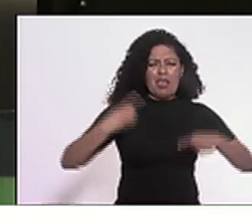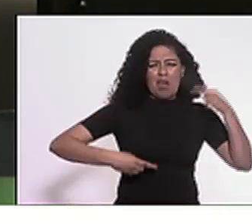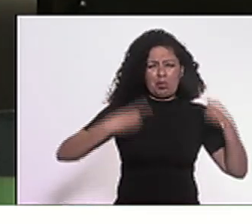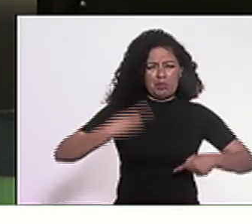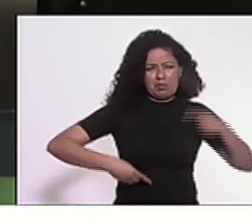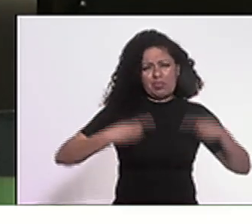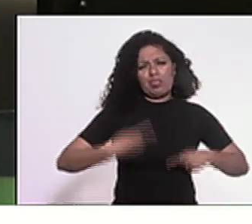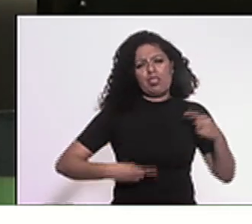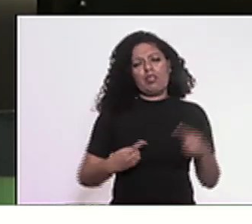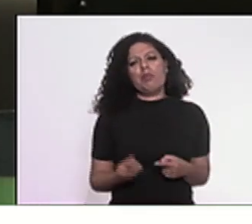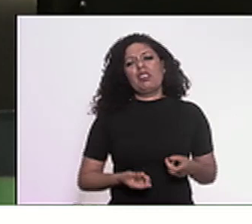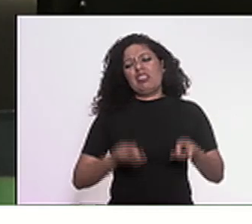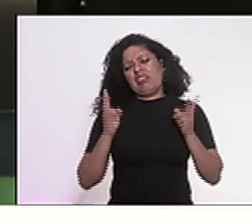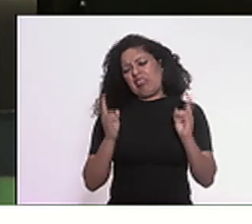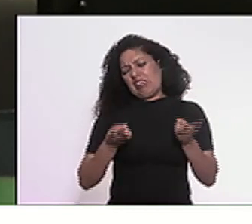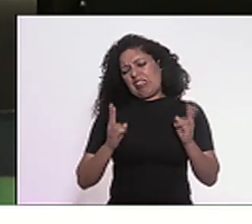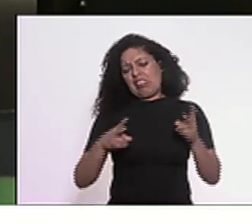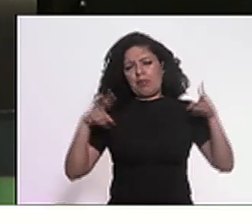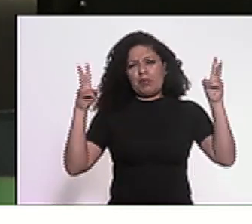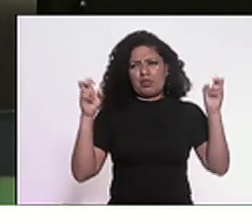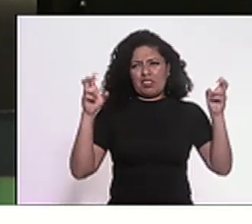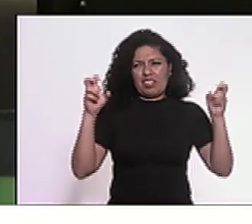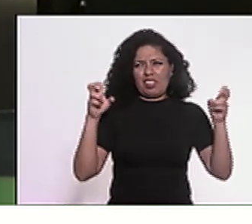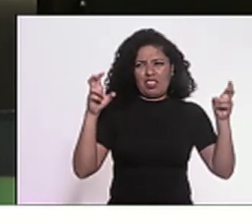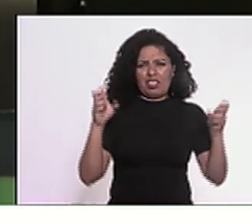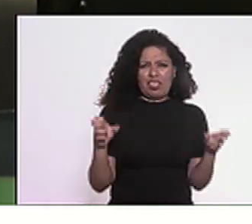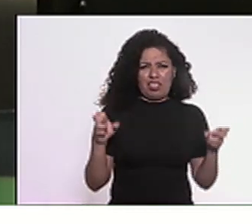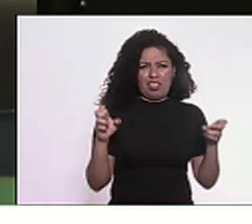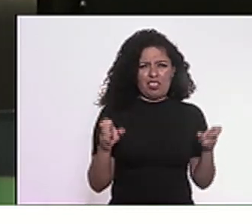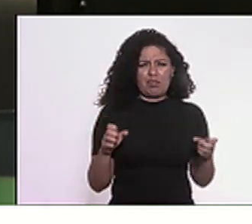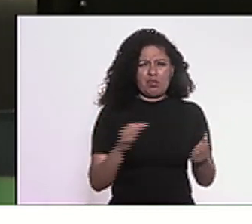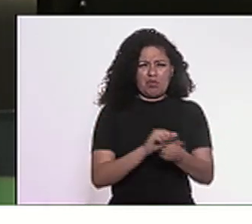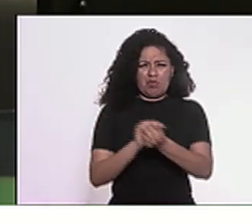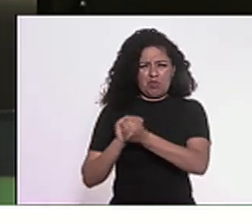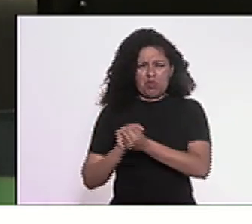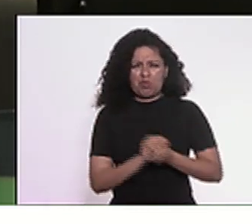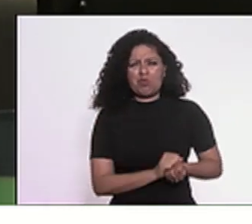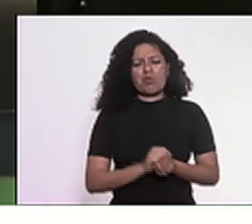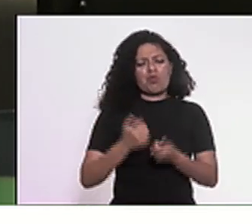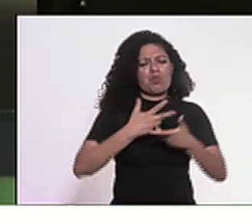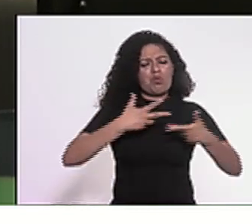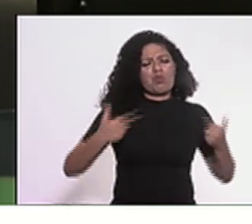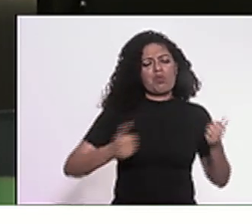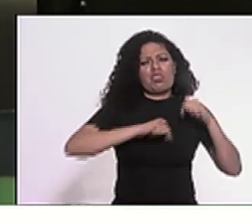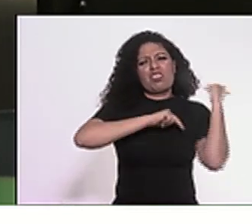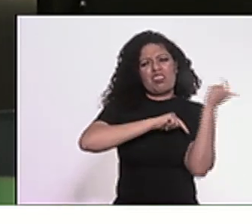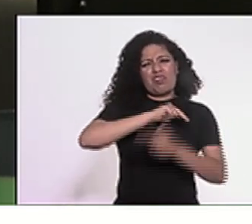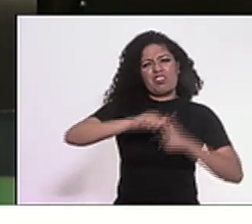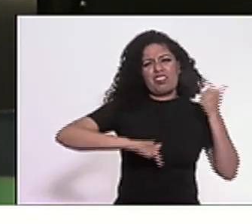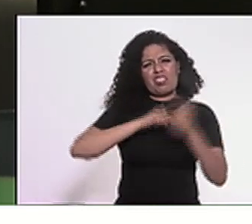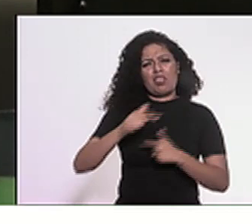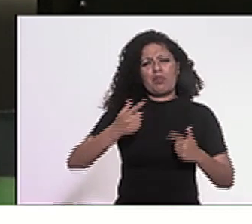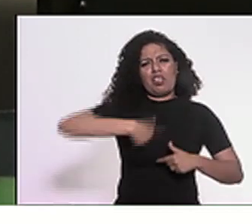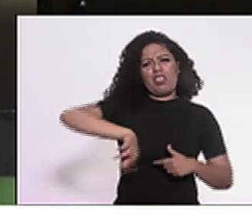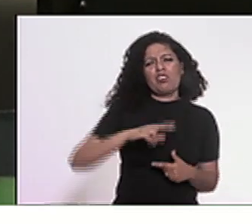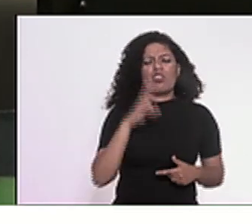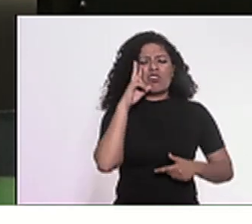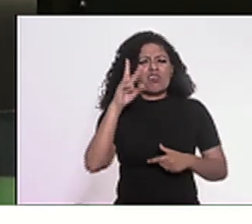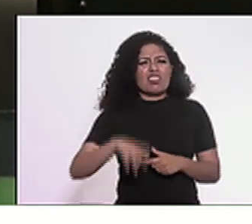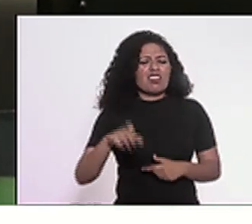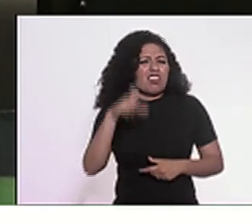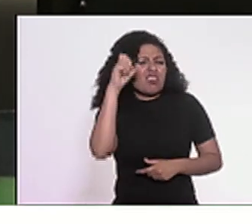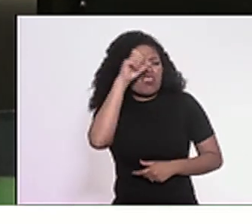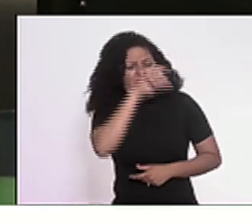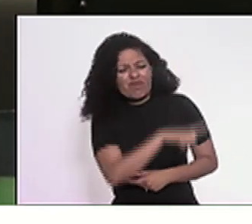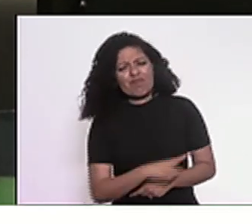e, enfim, abordando esse tema de diversas formas em relação ao assédio em todos os ambientes de trabalho, e a gente vê que é uma dificuldade